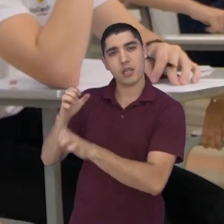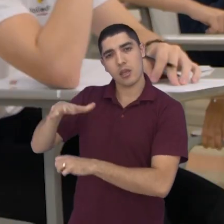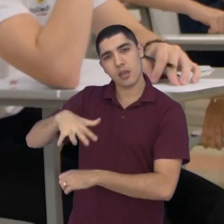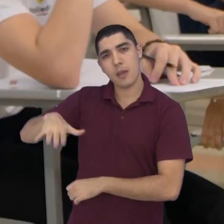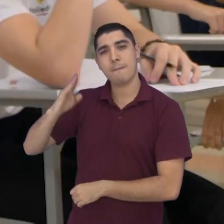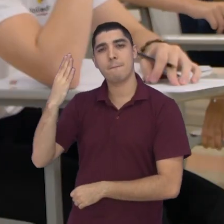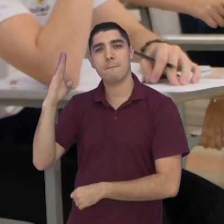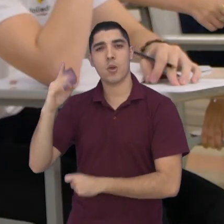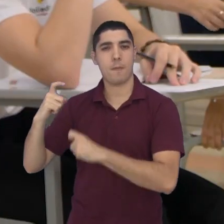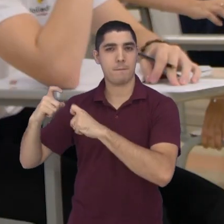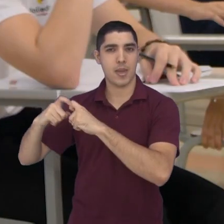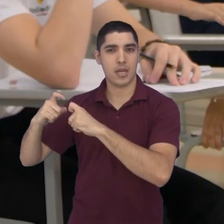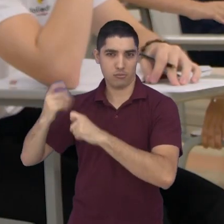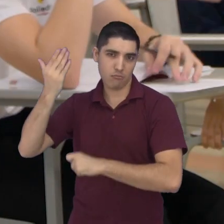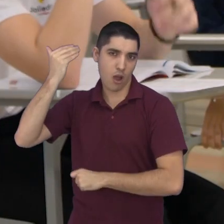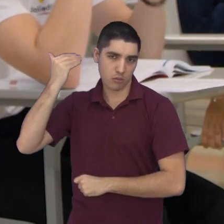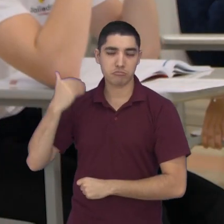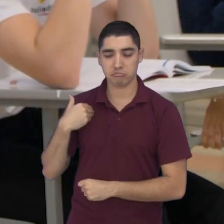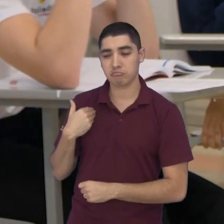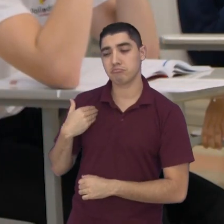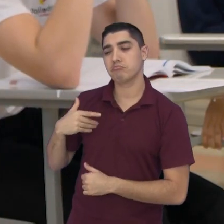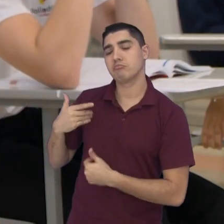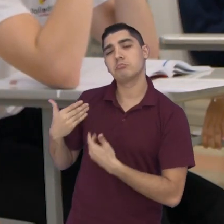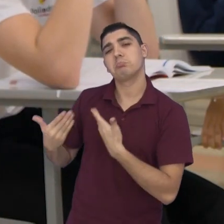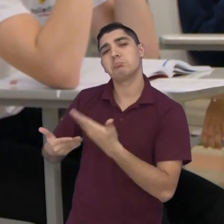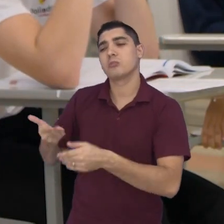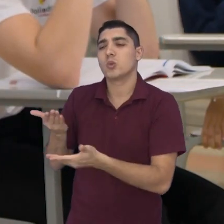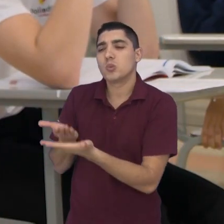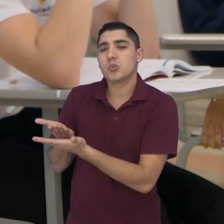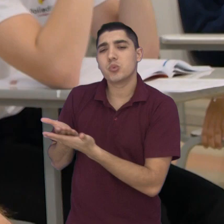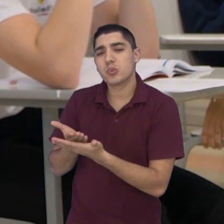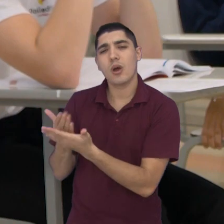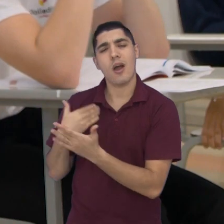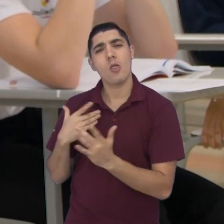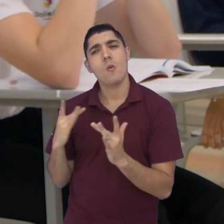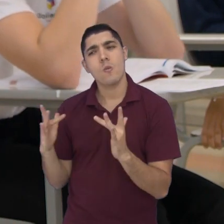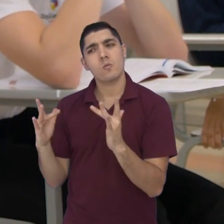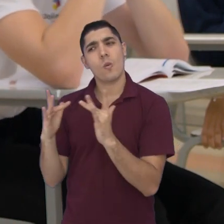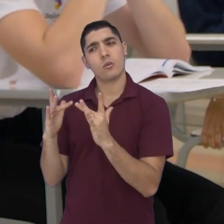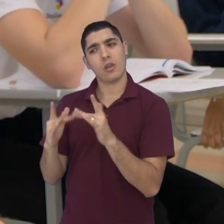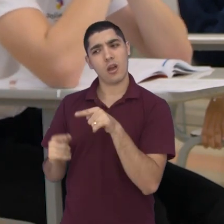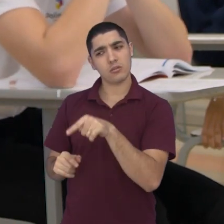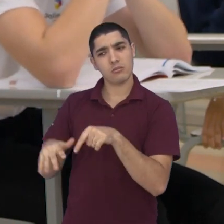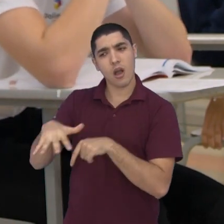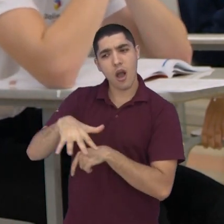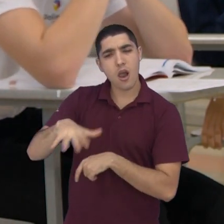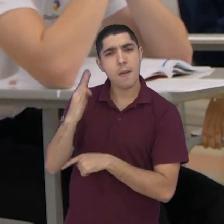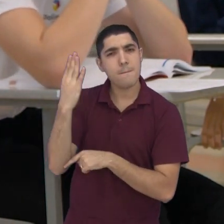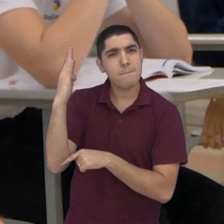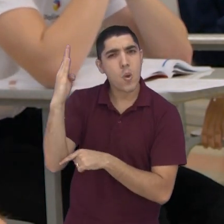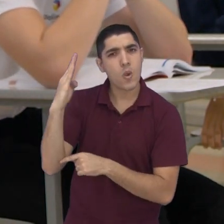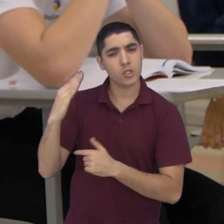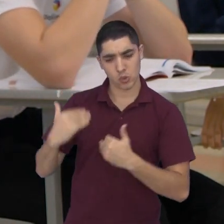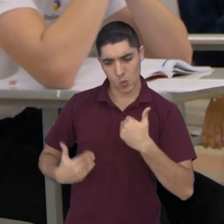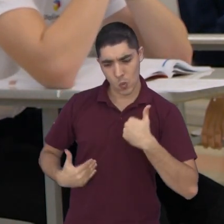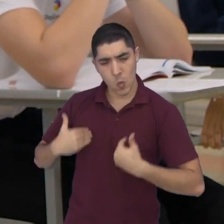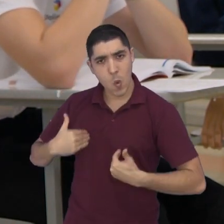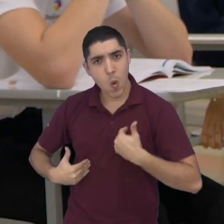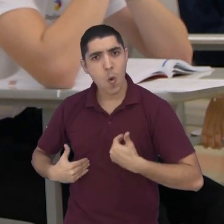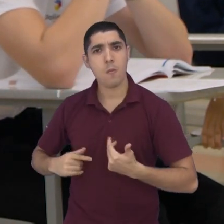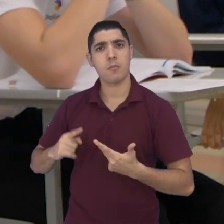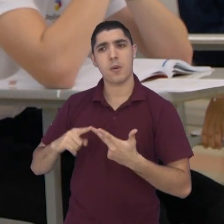fazia uma engenharia da área médica na engenharia biomédica E no meio do caminho eu fui tendo contato com matérias mais da área de